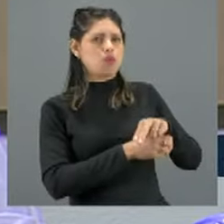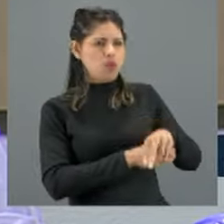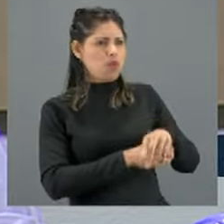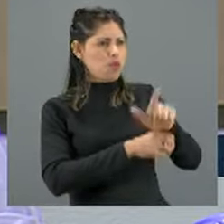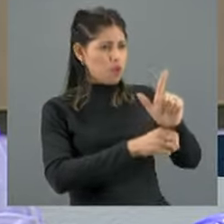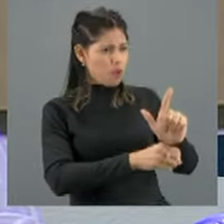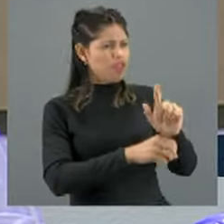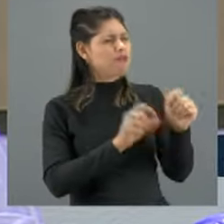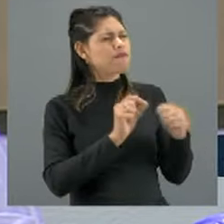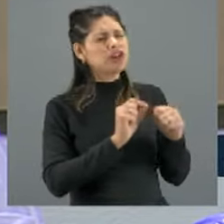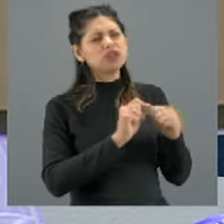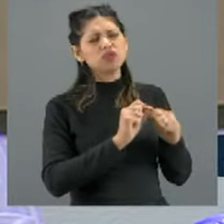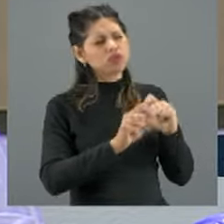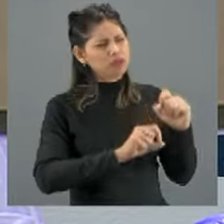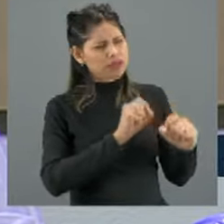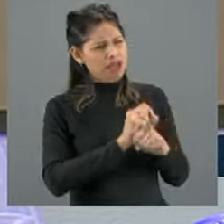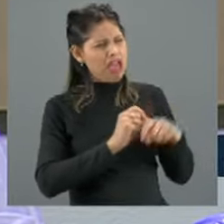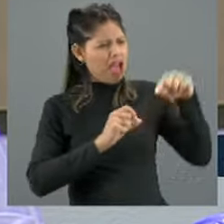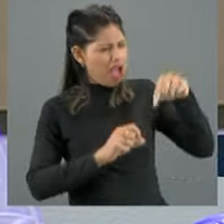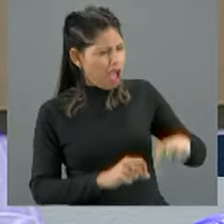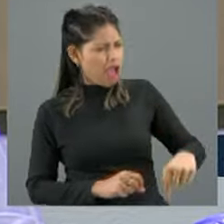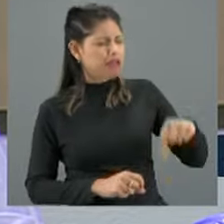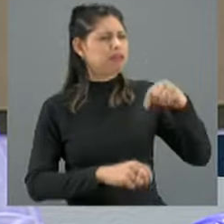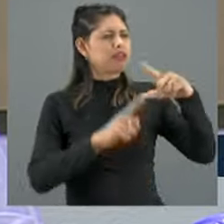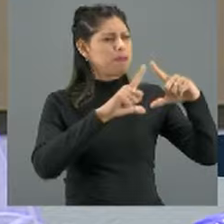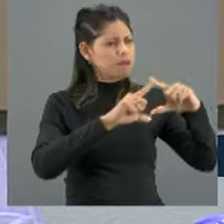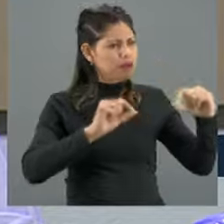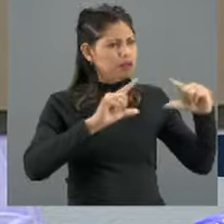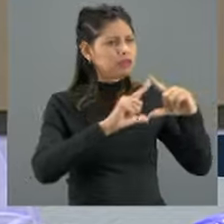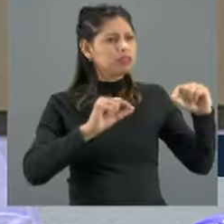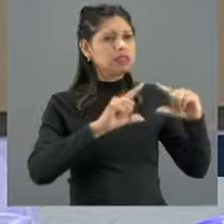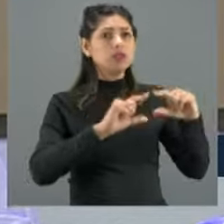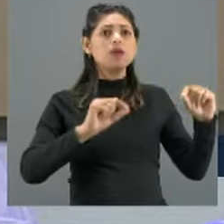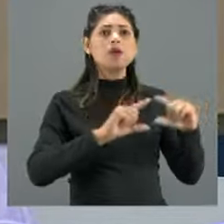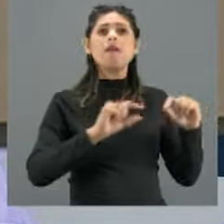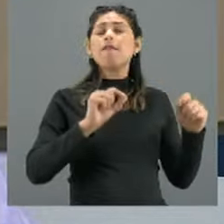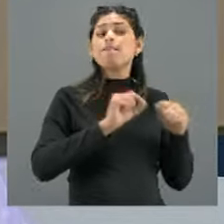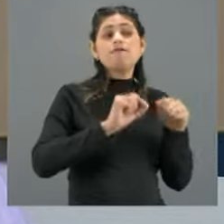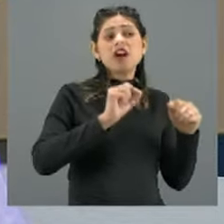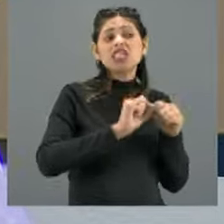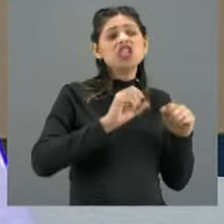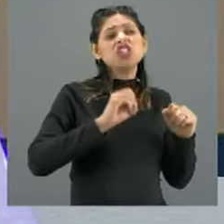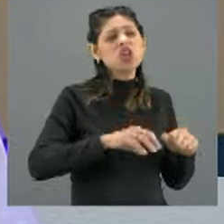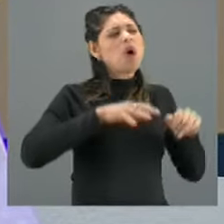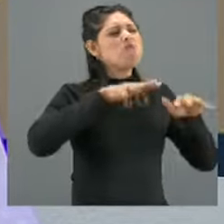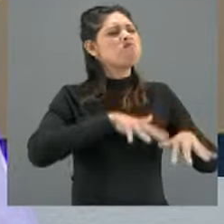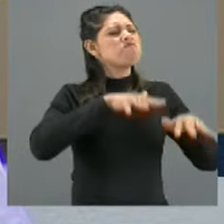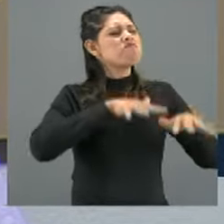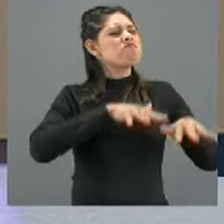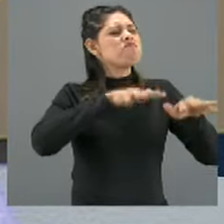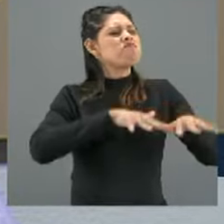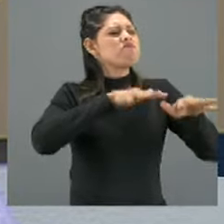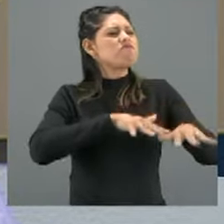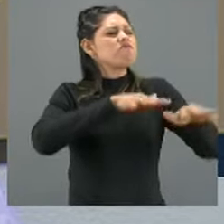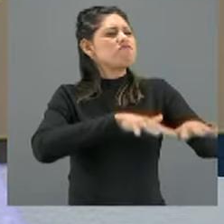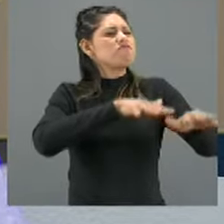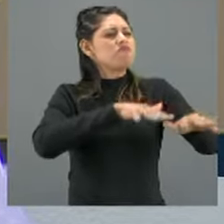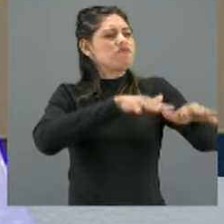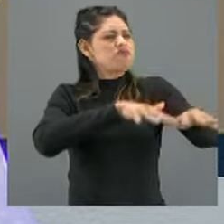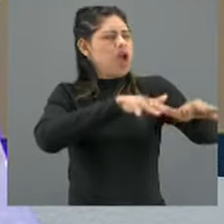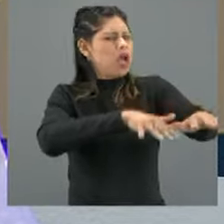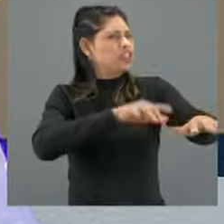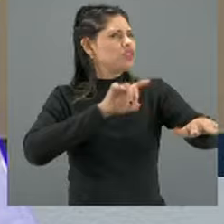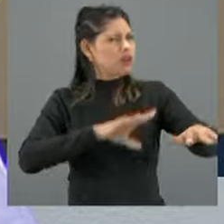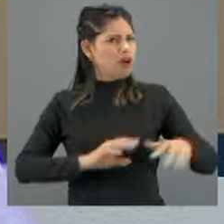faz aqui em Brasília, só a fazer com a manifestação, só na rua. E